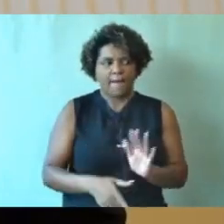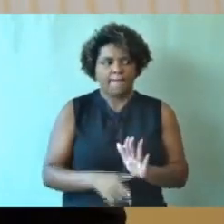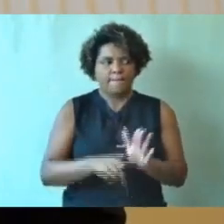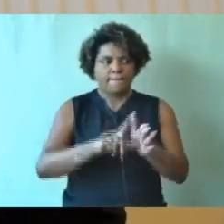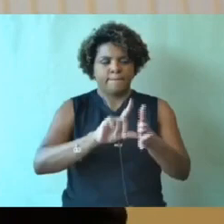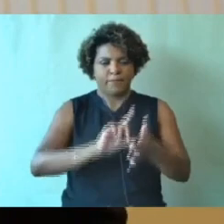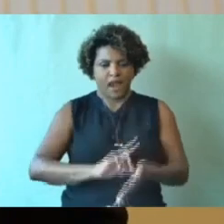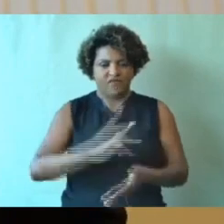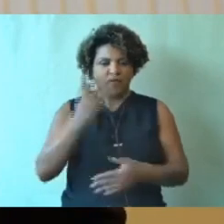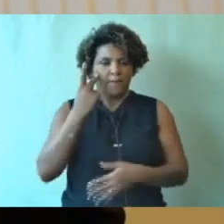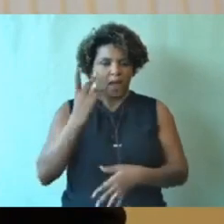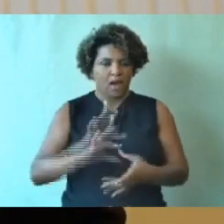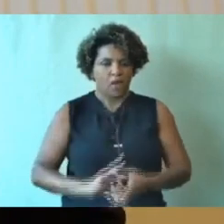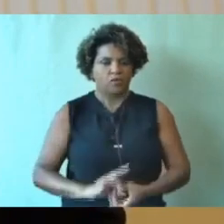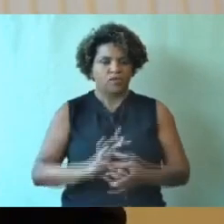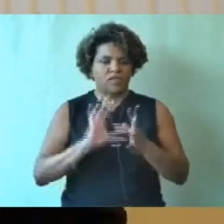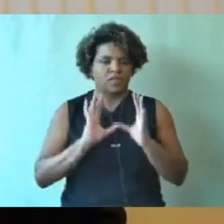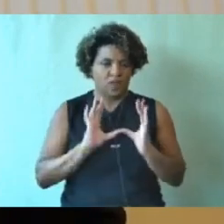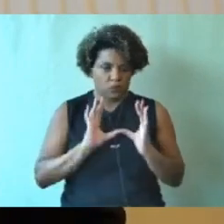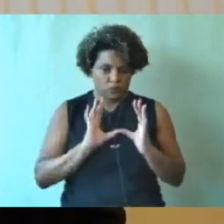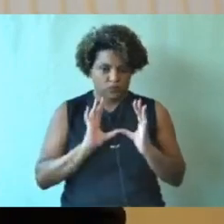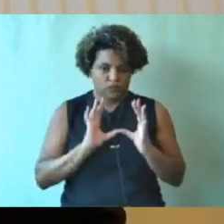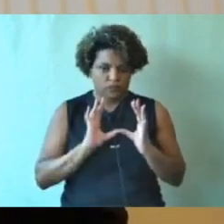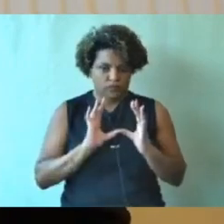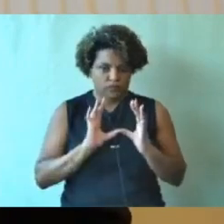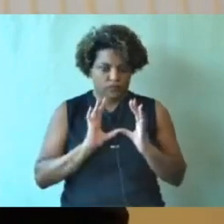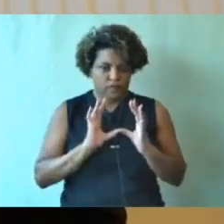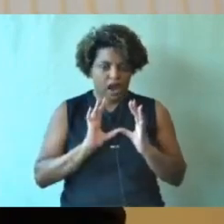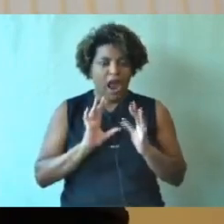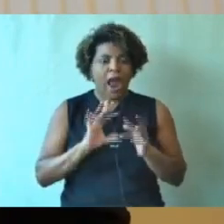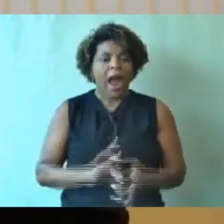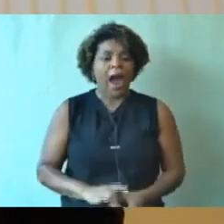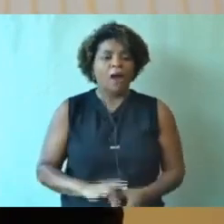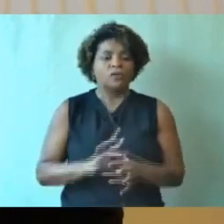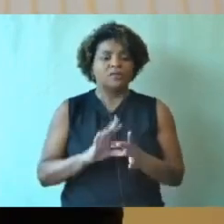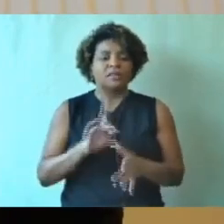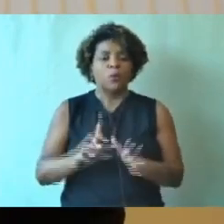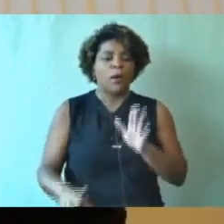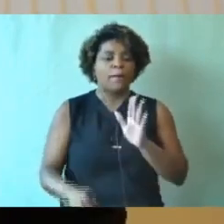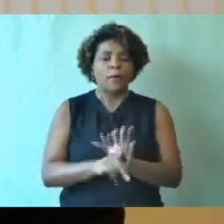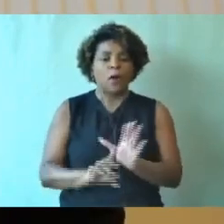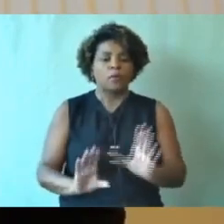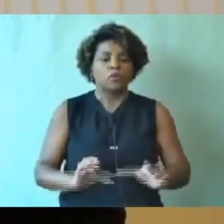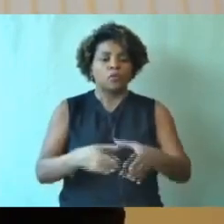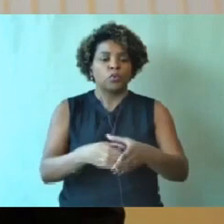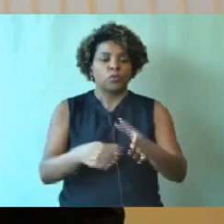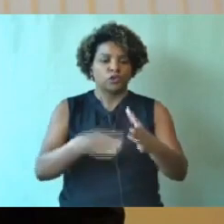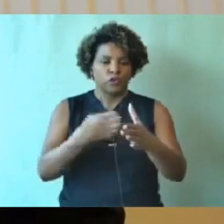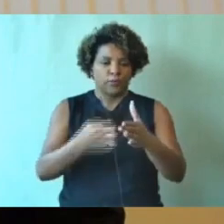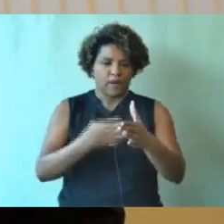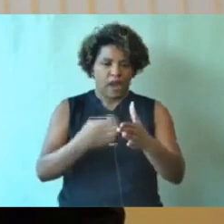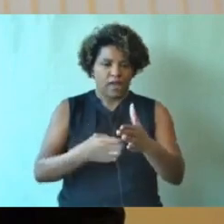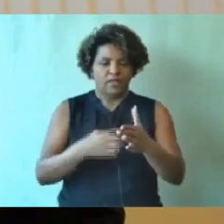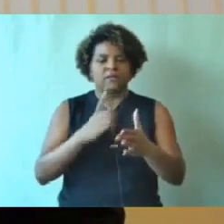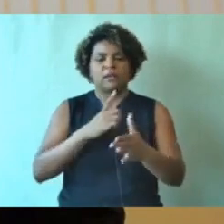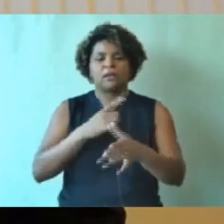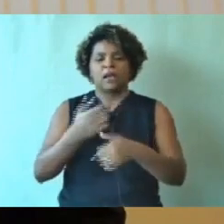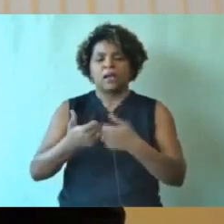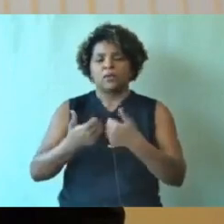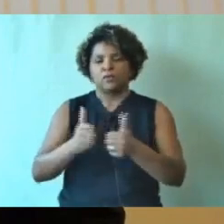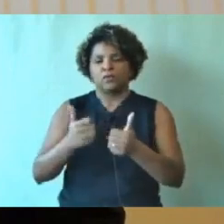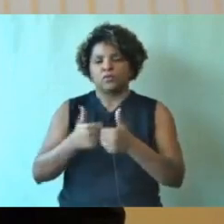do consórcio. No seu artigo 2º, no inciso 2º, fala a anuência prévia